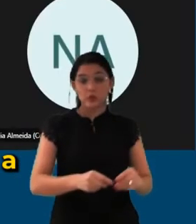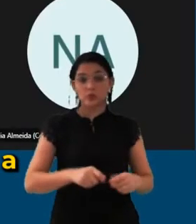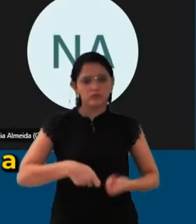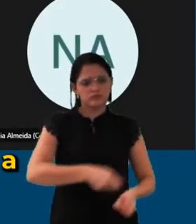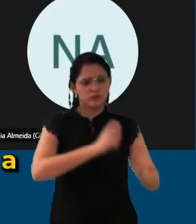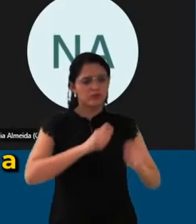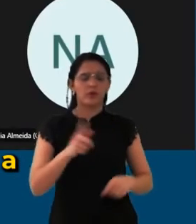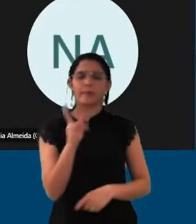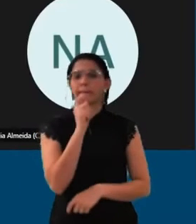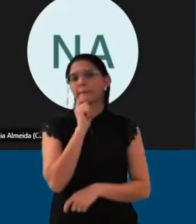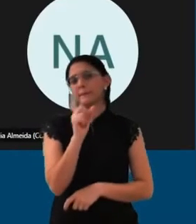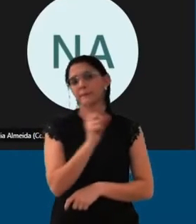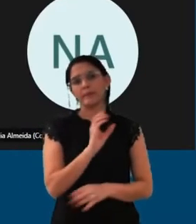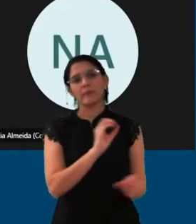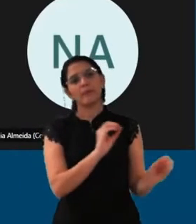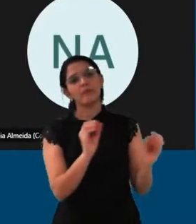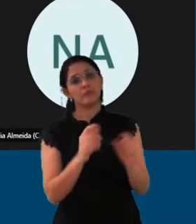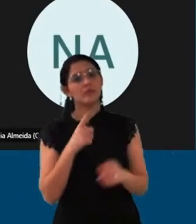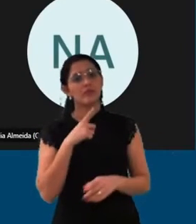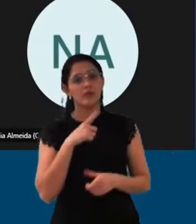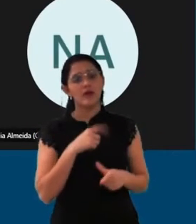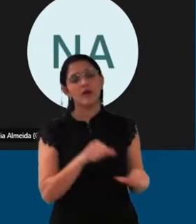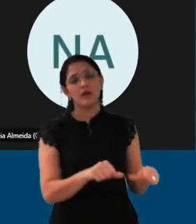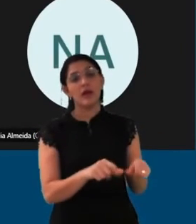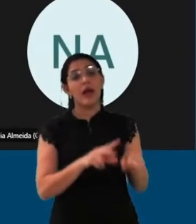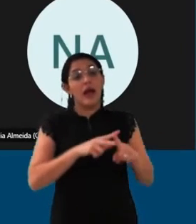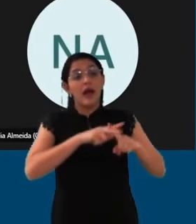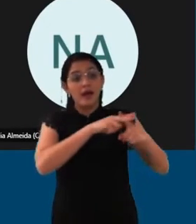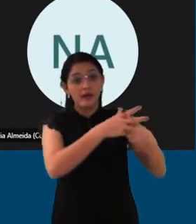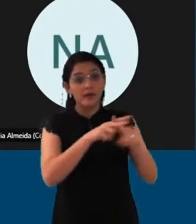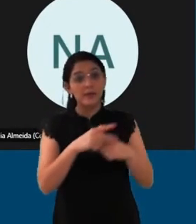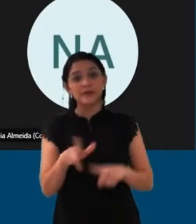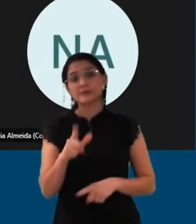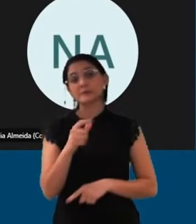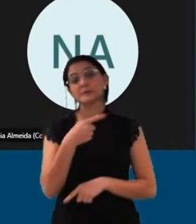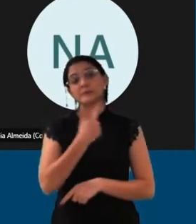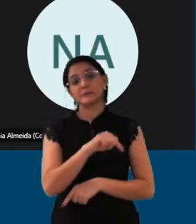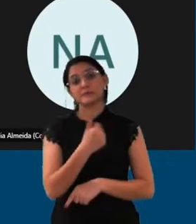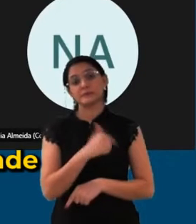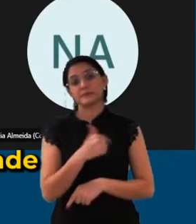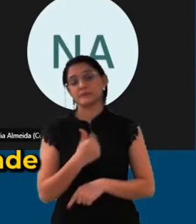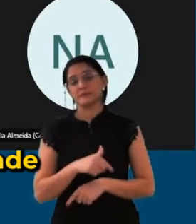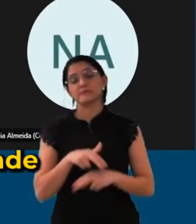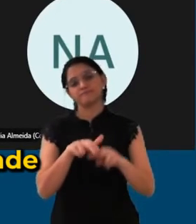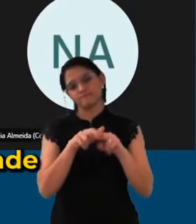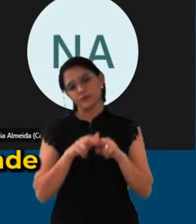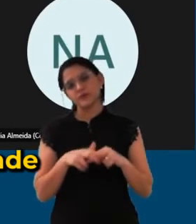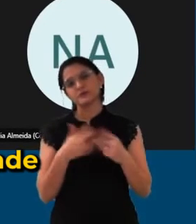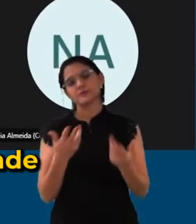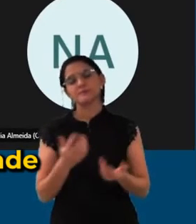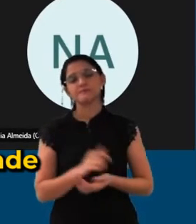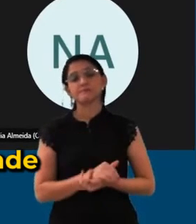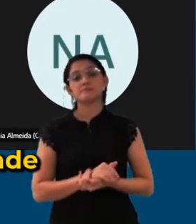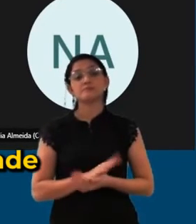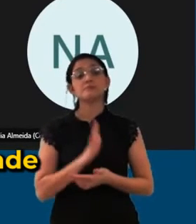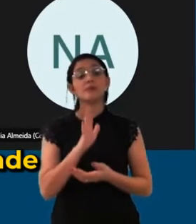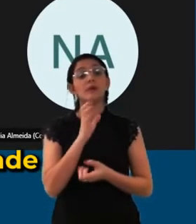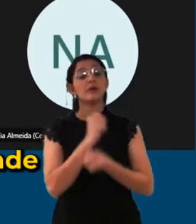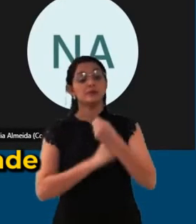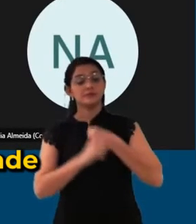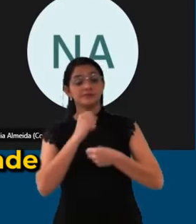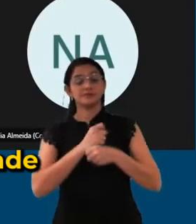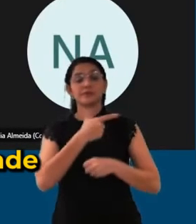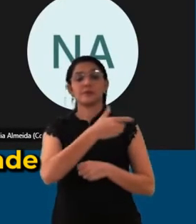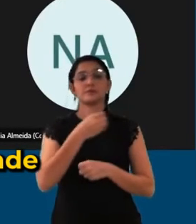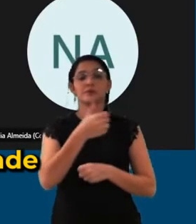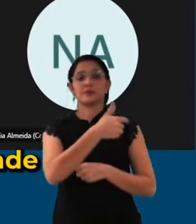recuperação concomitante. Em 2017, foi apresentado, e aí então a empresa